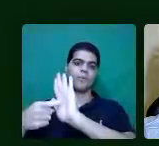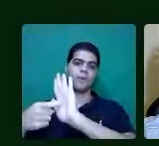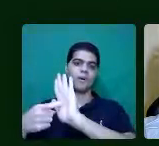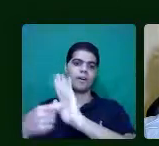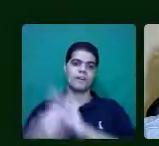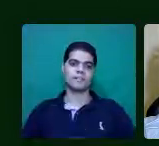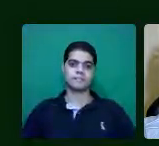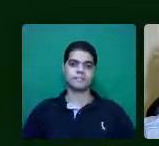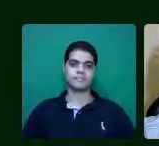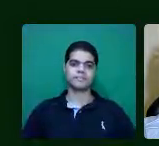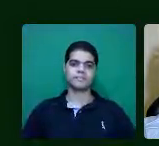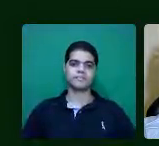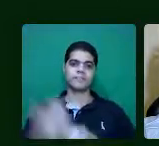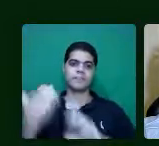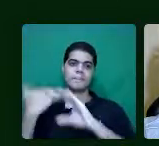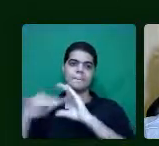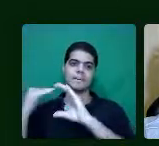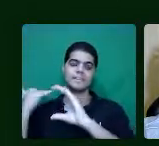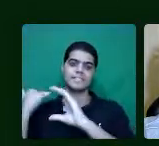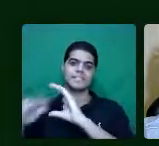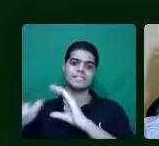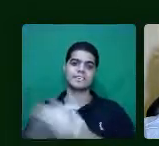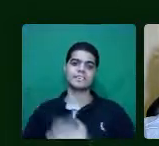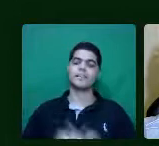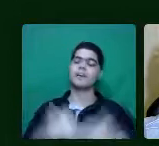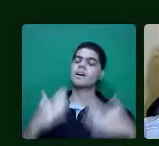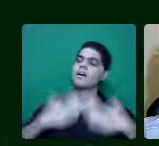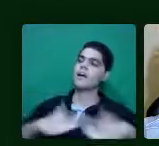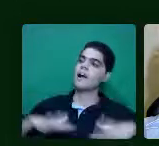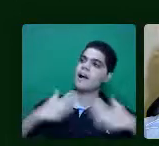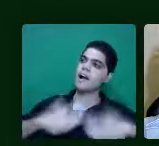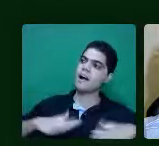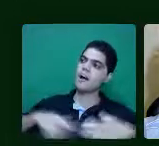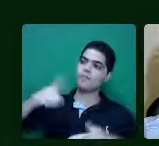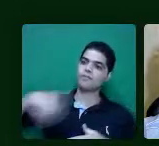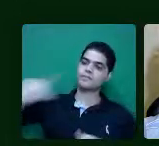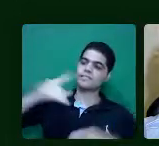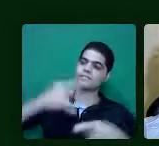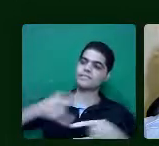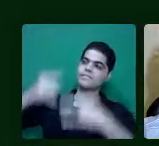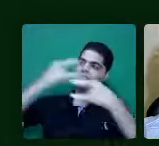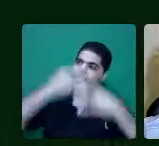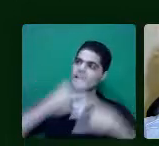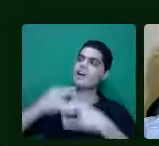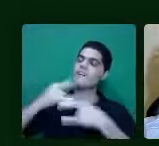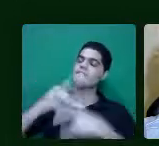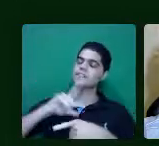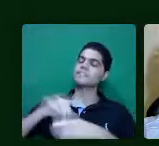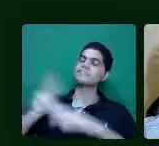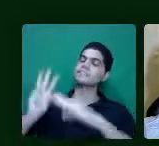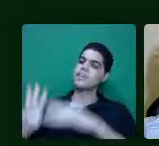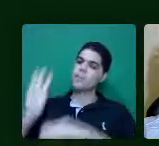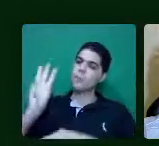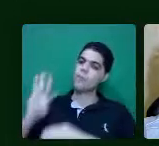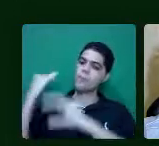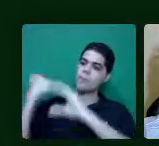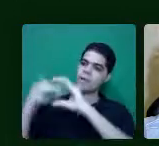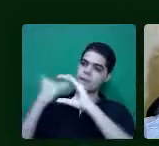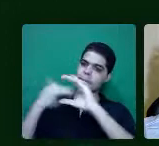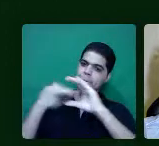puder enviar essa apresentação. Fiquem tranquilos, todo mundo que está aqui na live vai receber um e-mail com esse link,